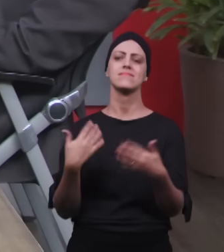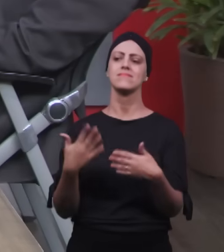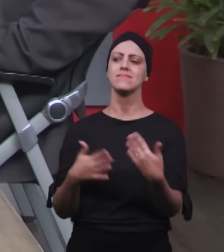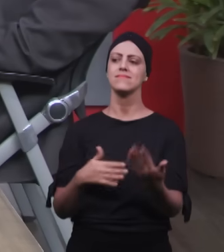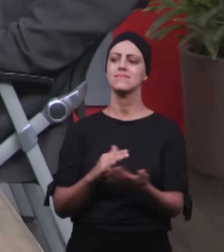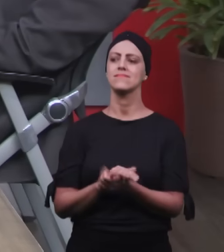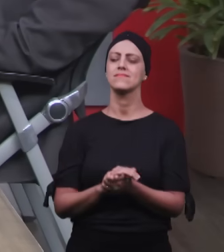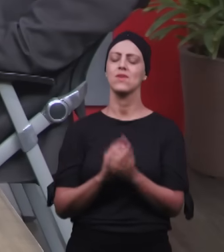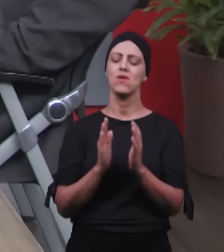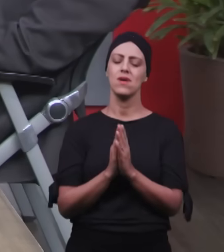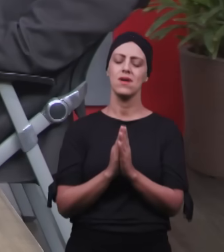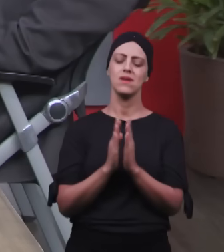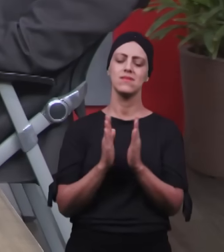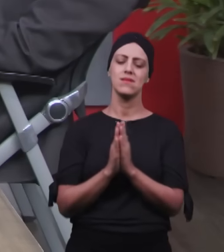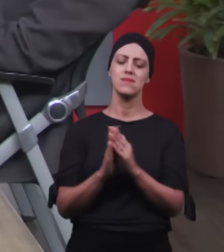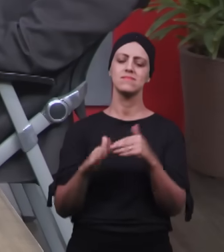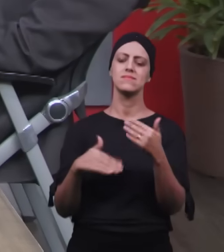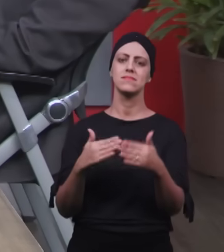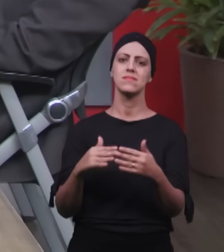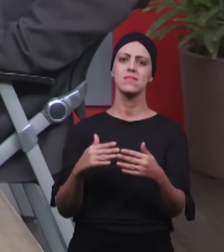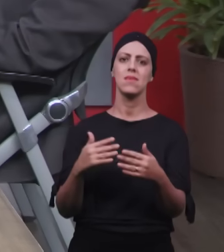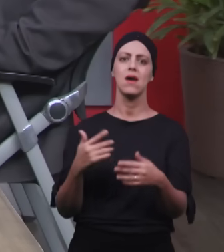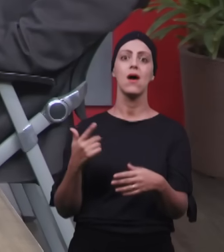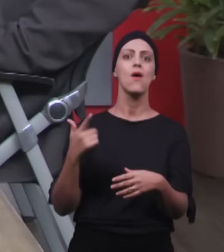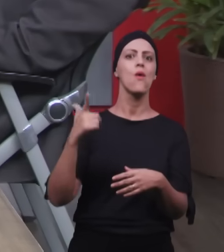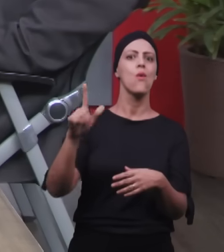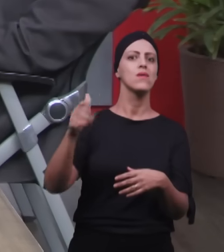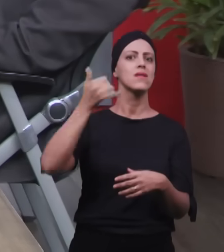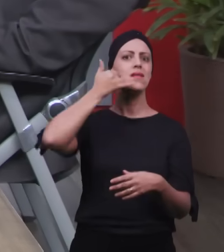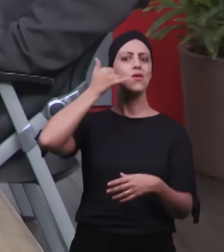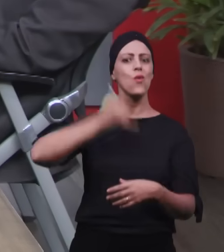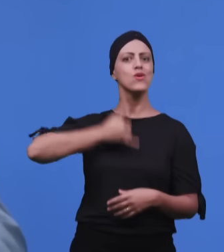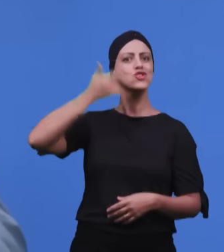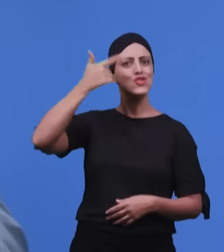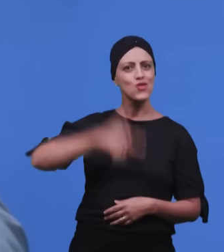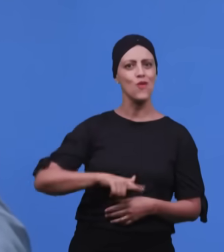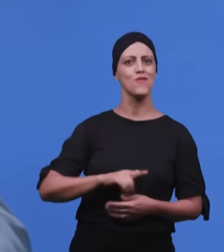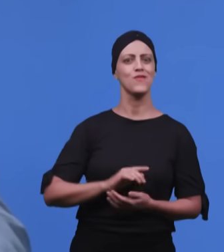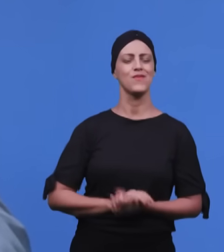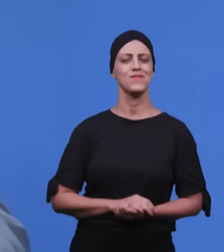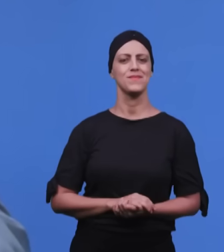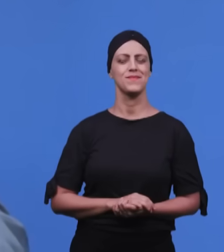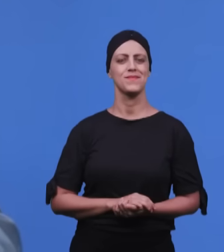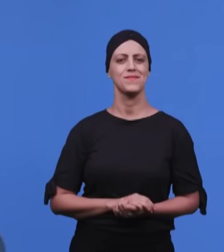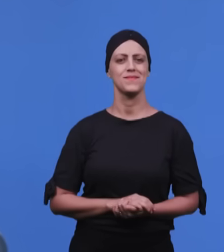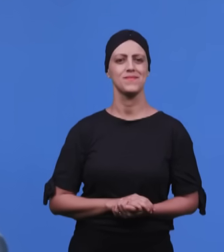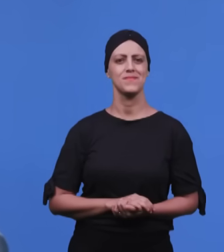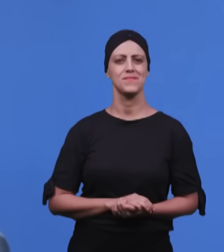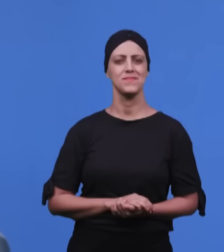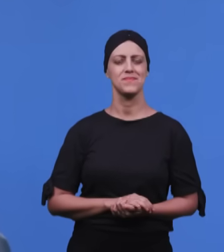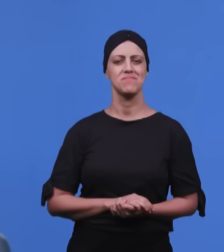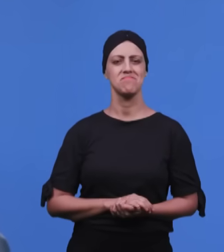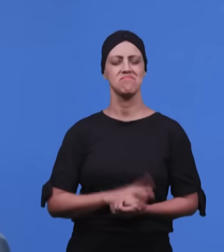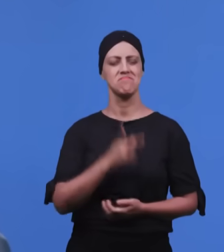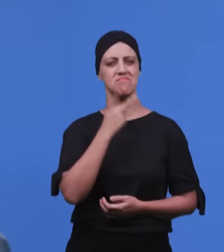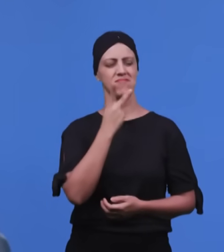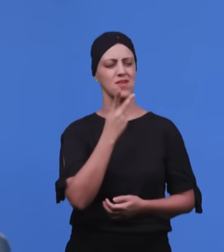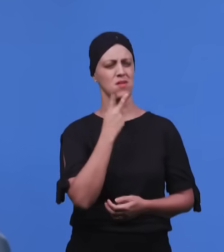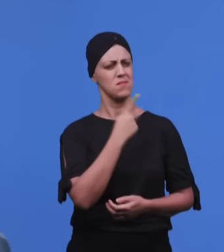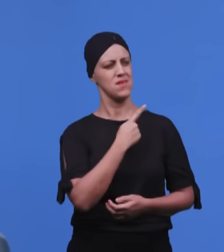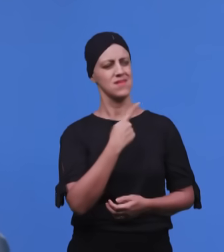aí daquele plantão oramos e tal quando foi no outro plantão aí ele